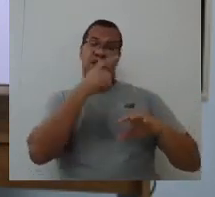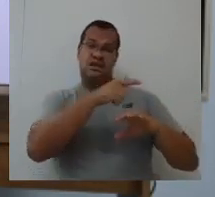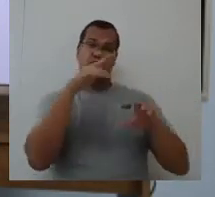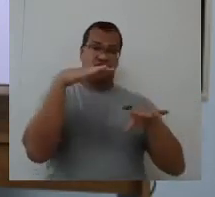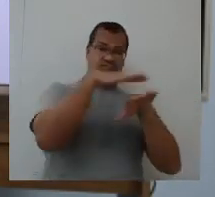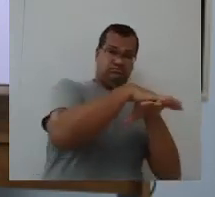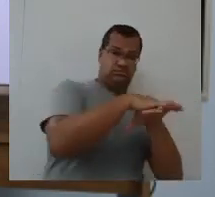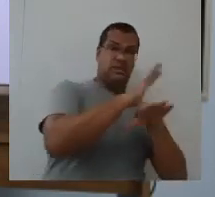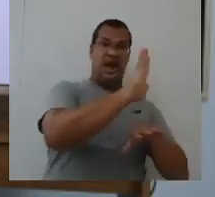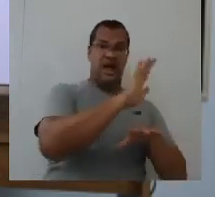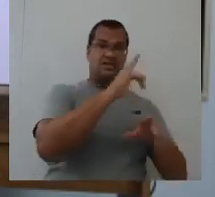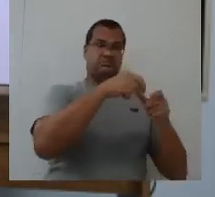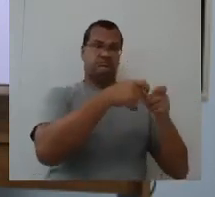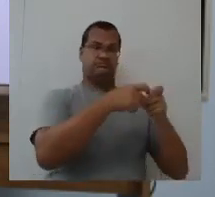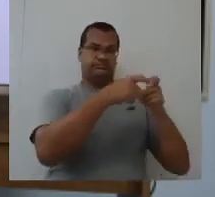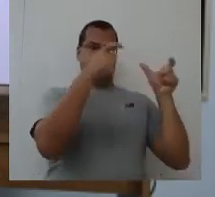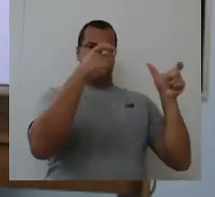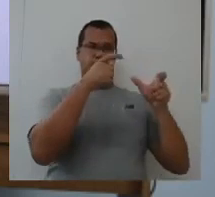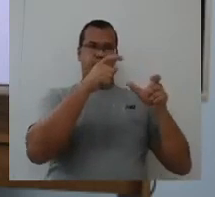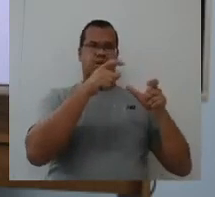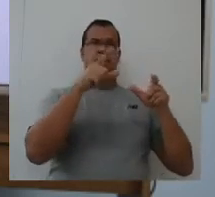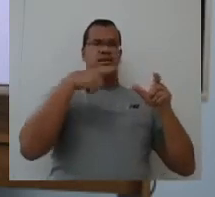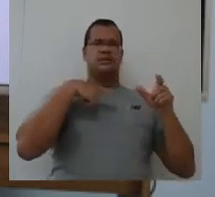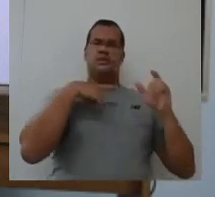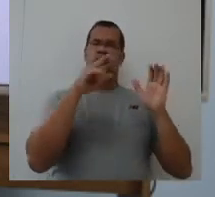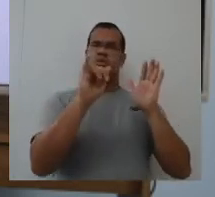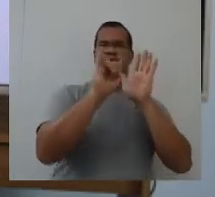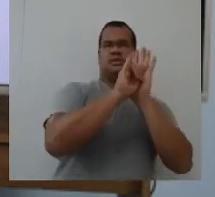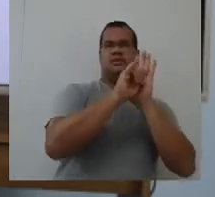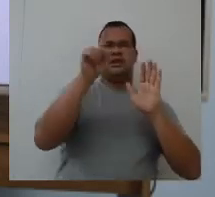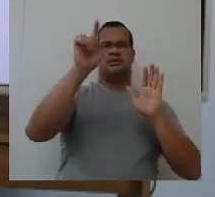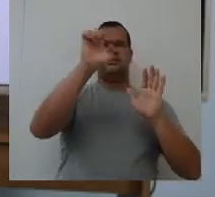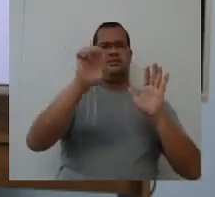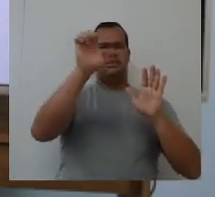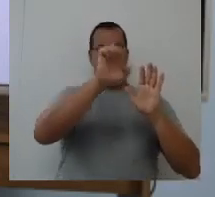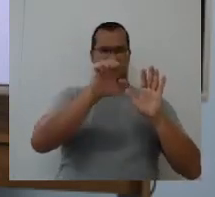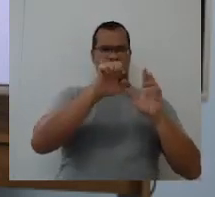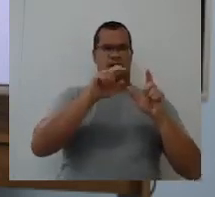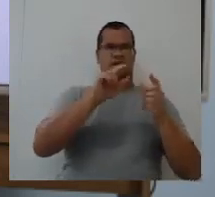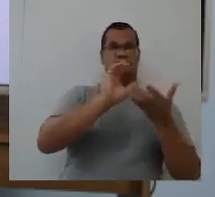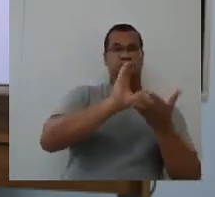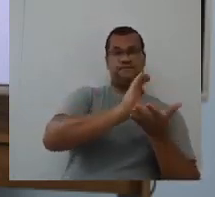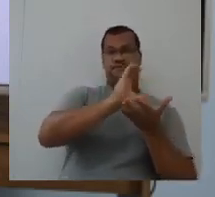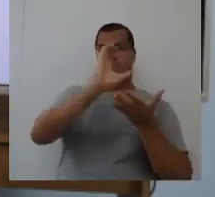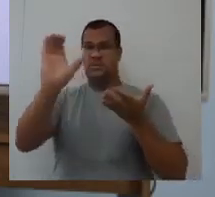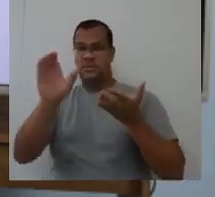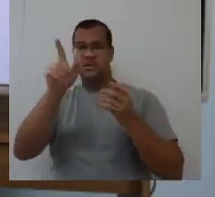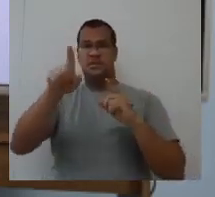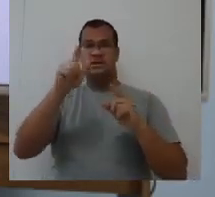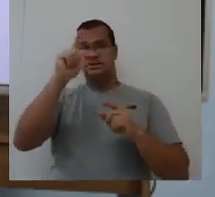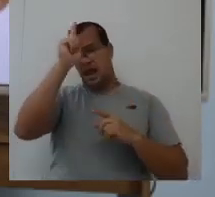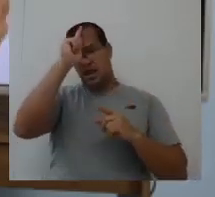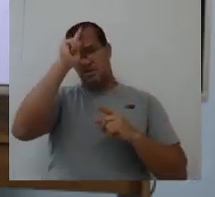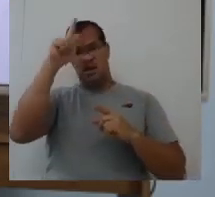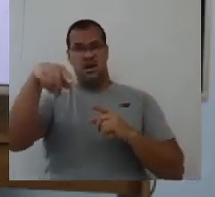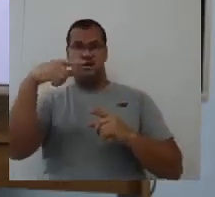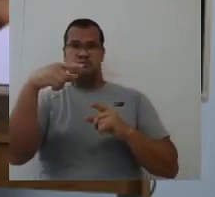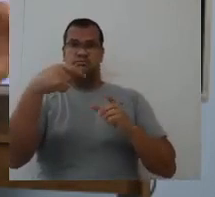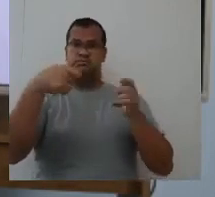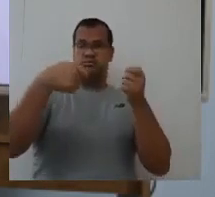tinha toda uma identidade com a cultura europeia. Foi fornecedor, mas aí a Alemanha provocou. E